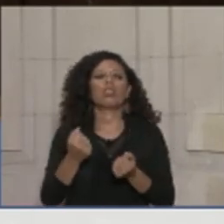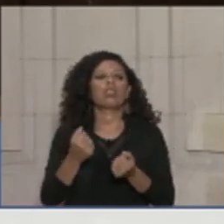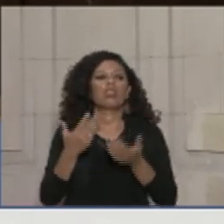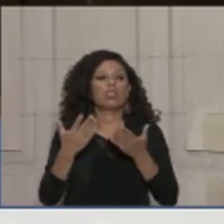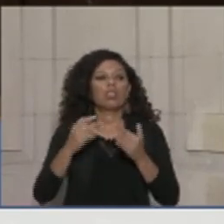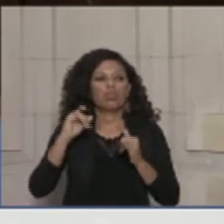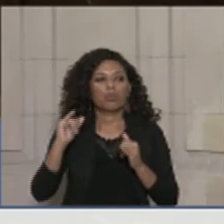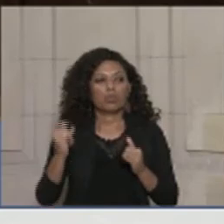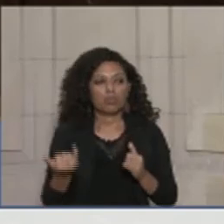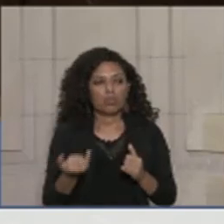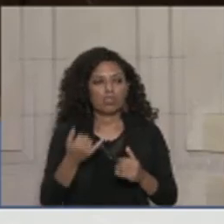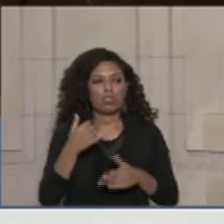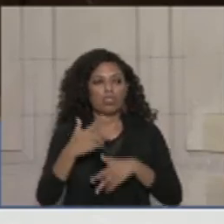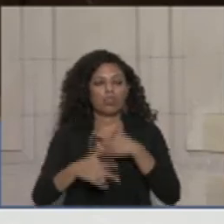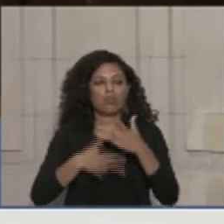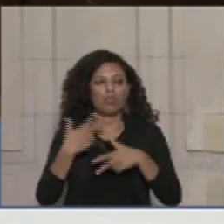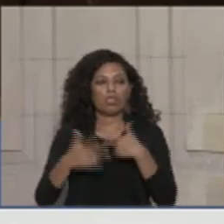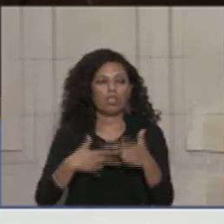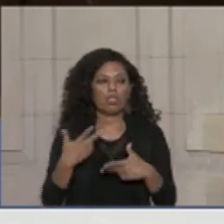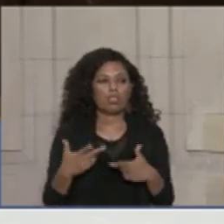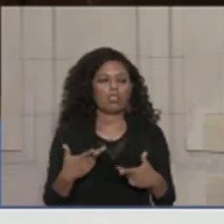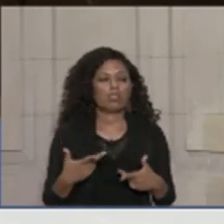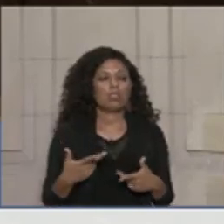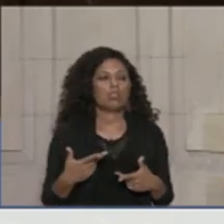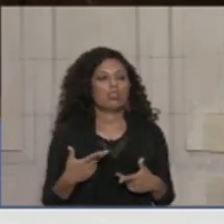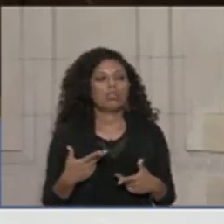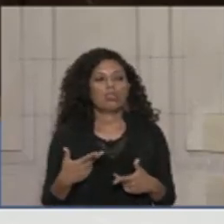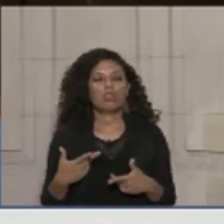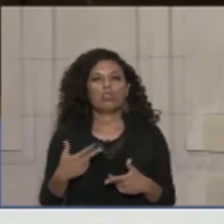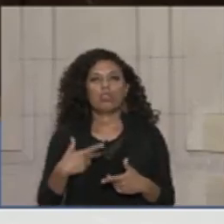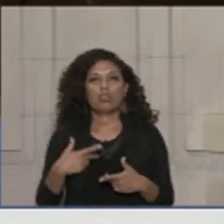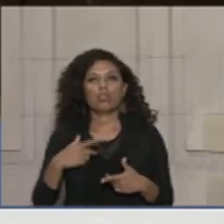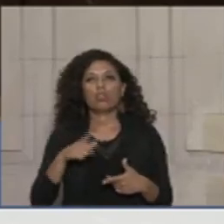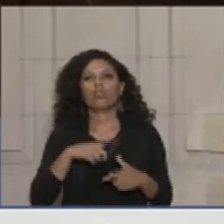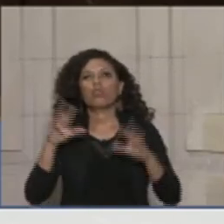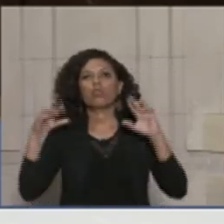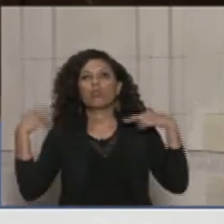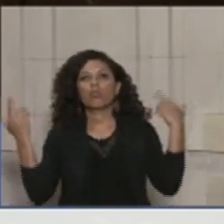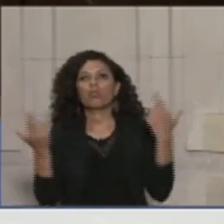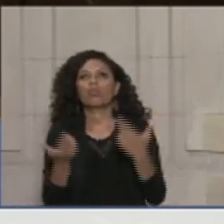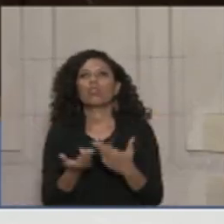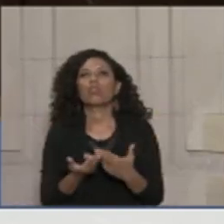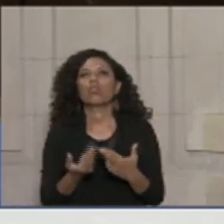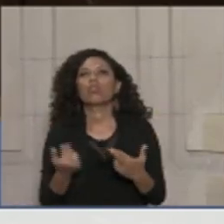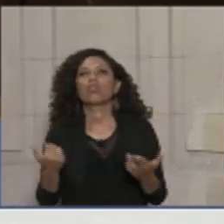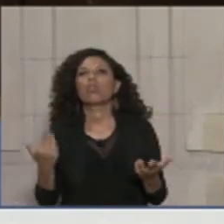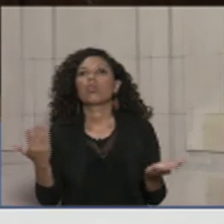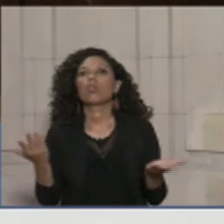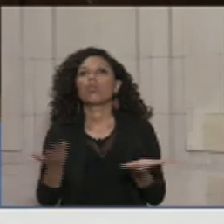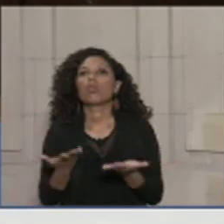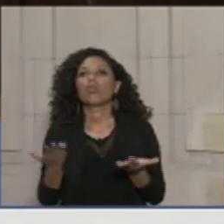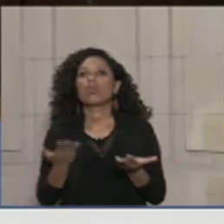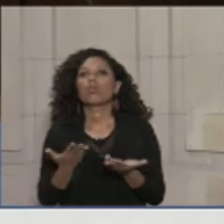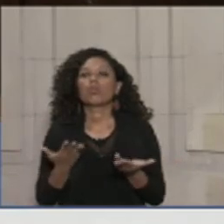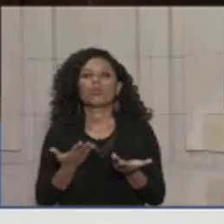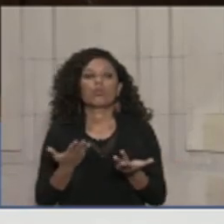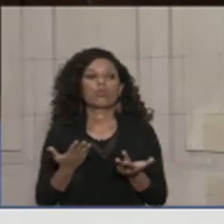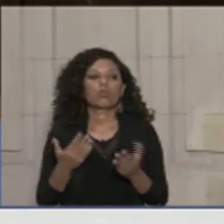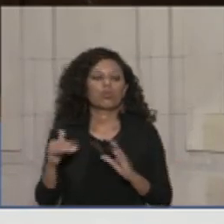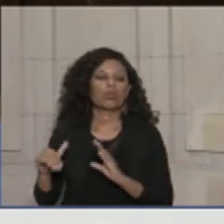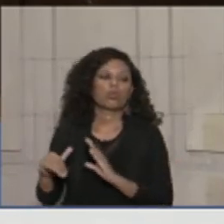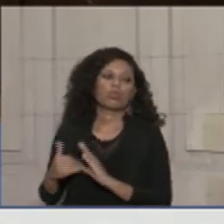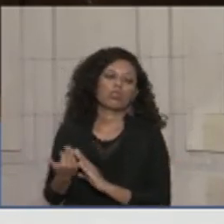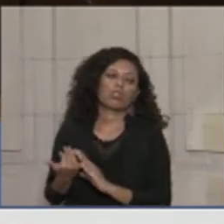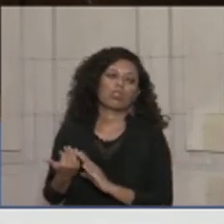Quero aproveitar também o ensejo para dizer que tive uma reunião recente, hoje, para ser mais exata, com o